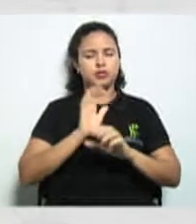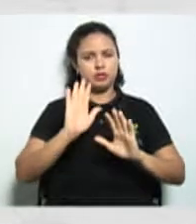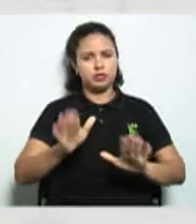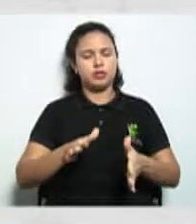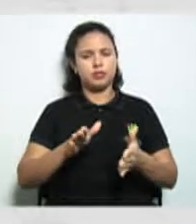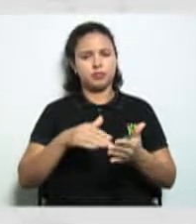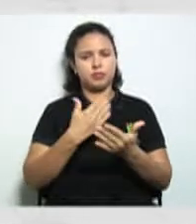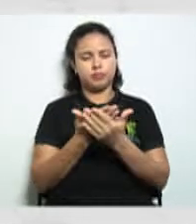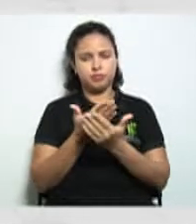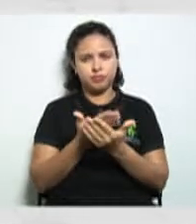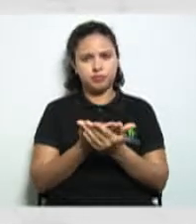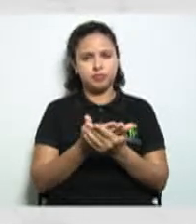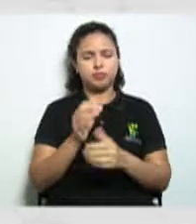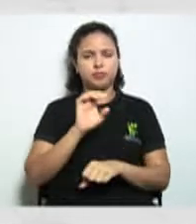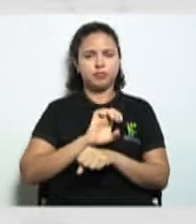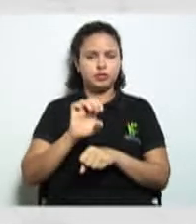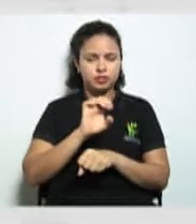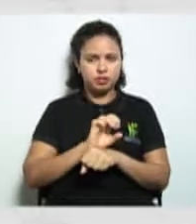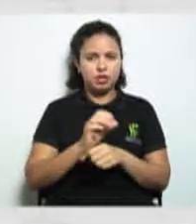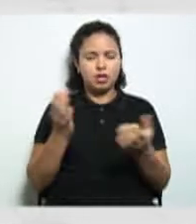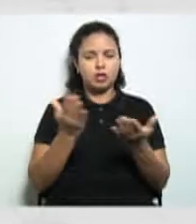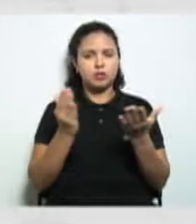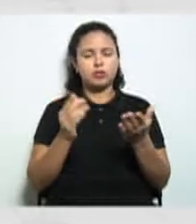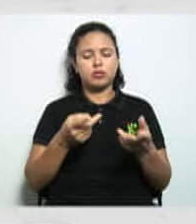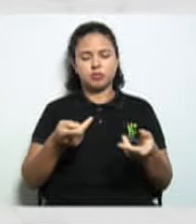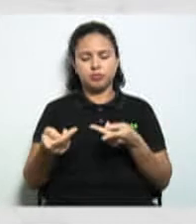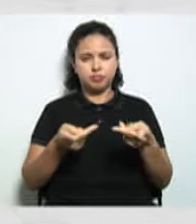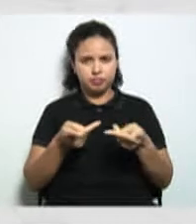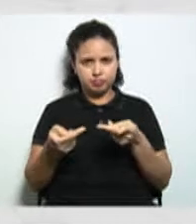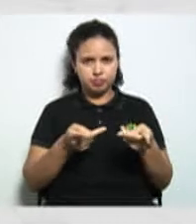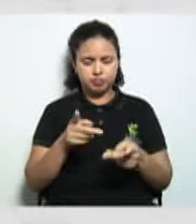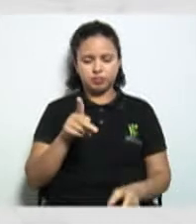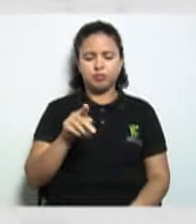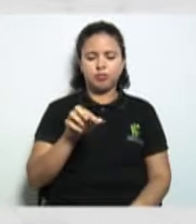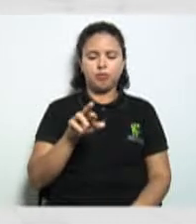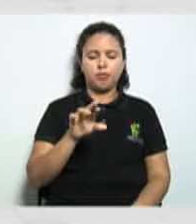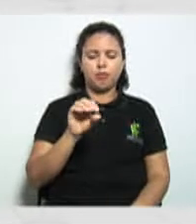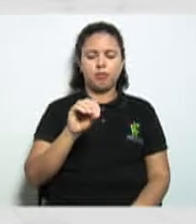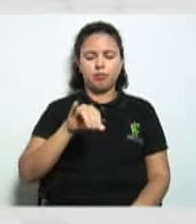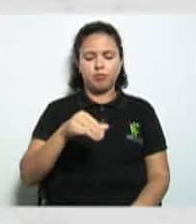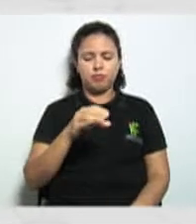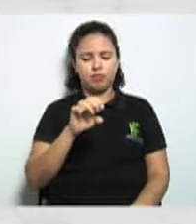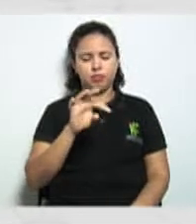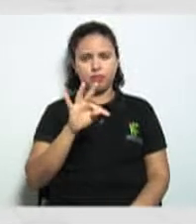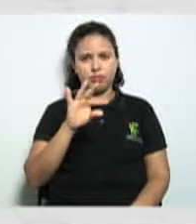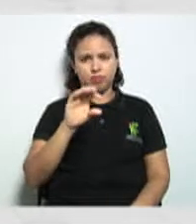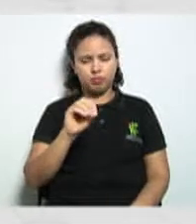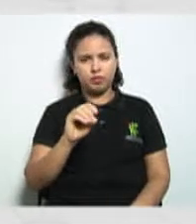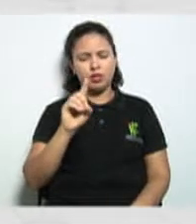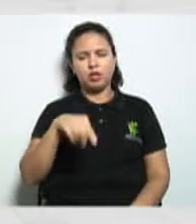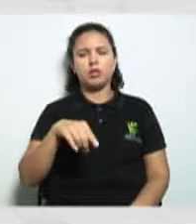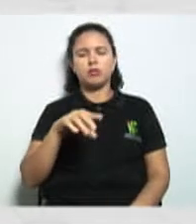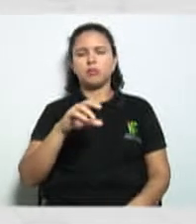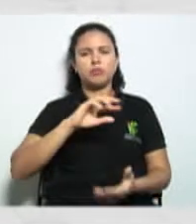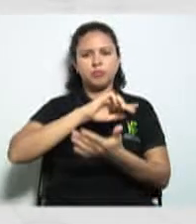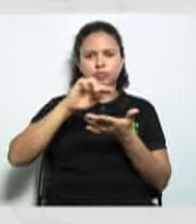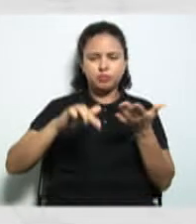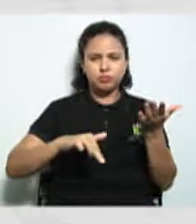agora projeto. Então, a prática profissional, relembrando, ela compreende diferentes situações de